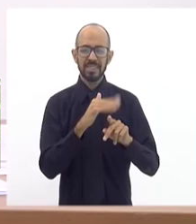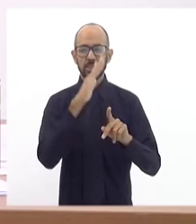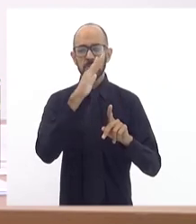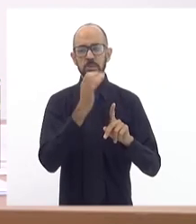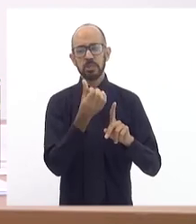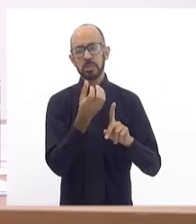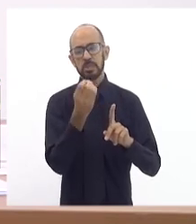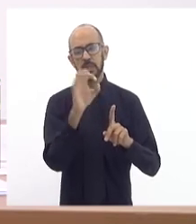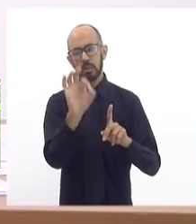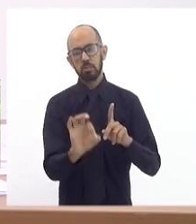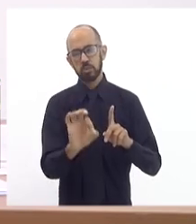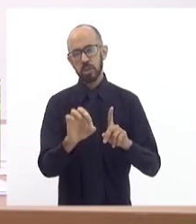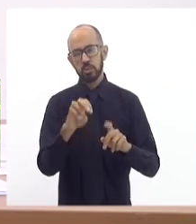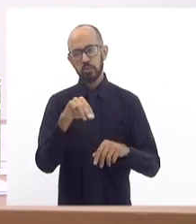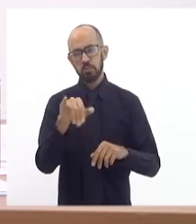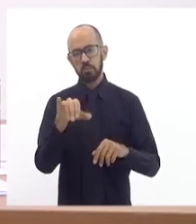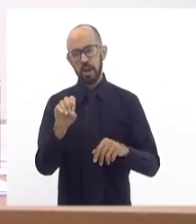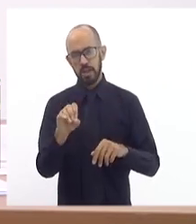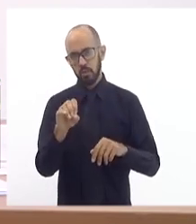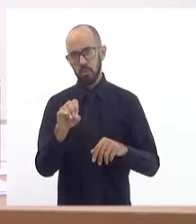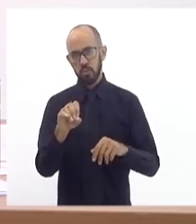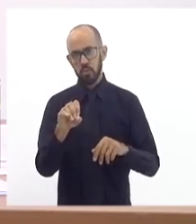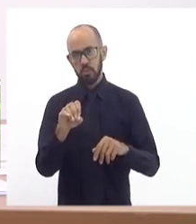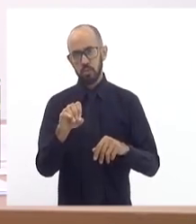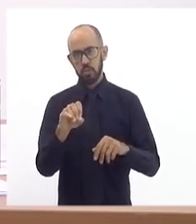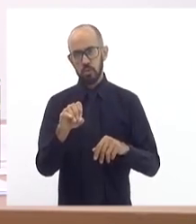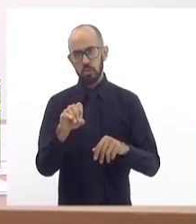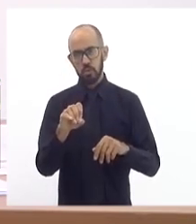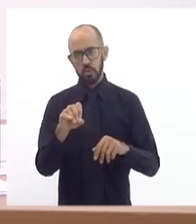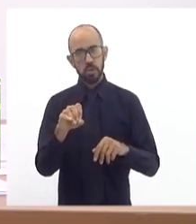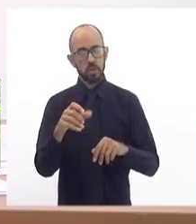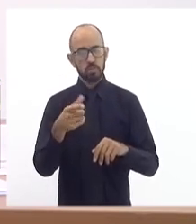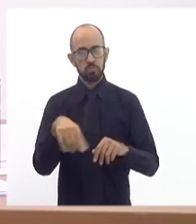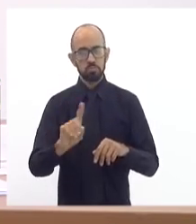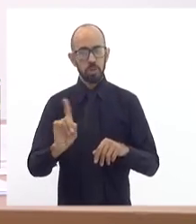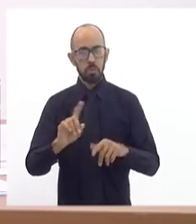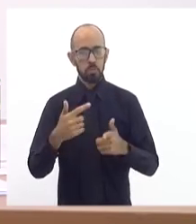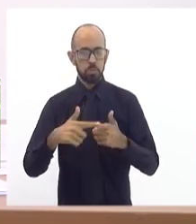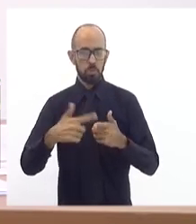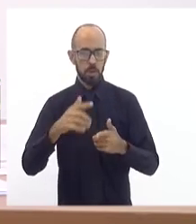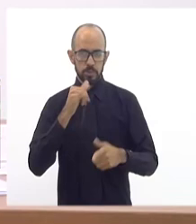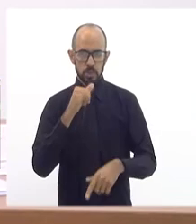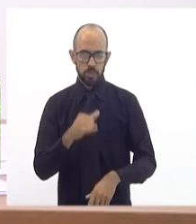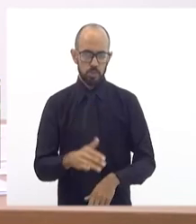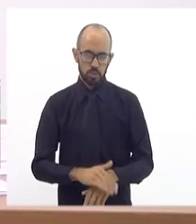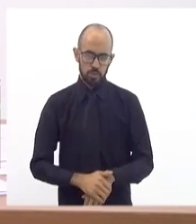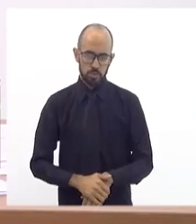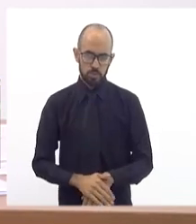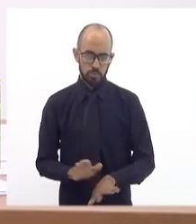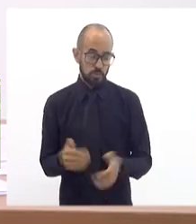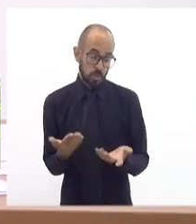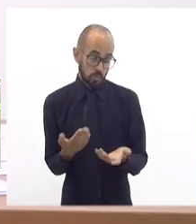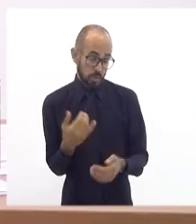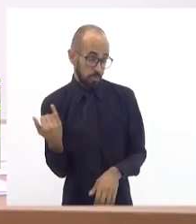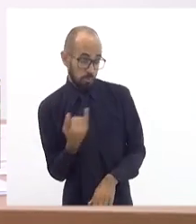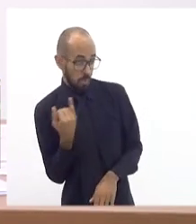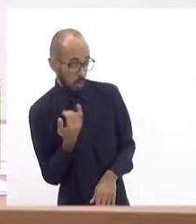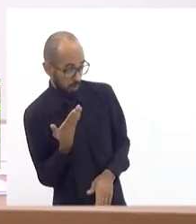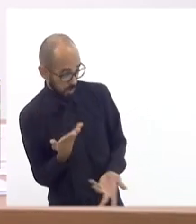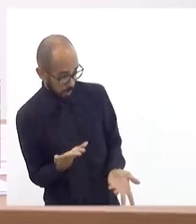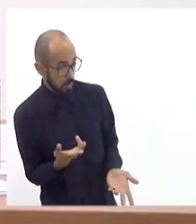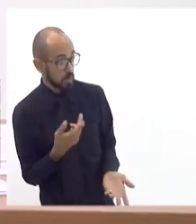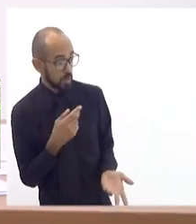agora em maio 22 e que os livros estão altos vamos caracteriza também a importância na